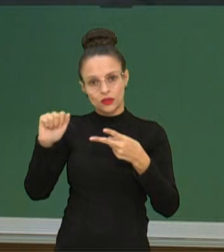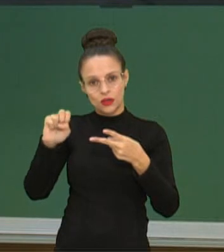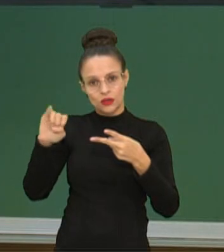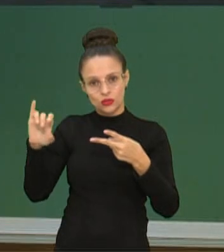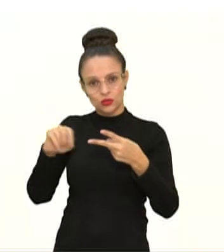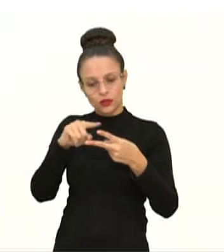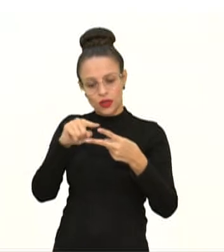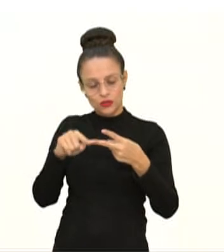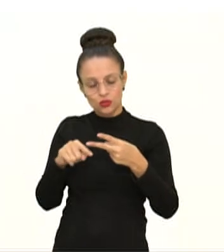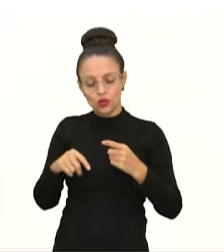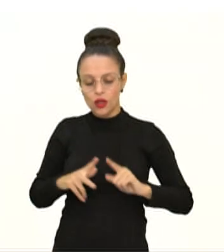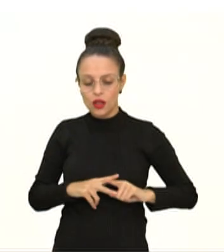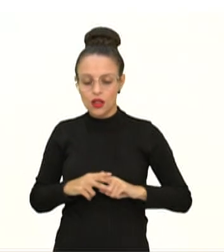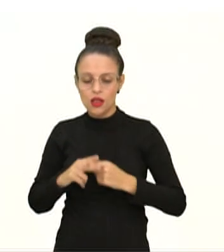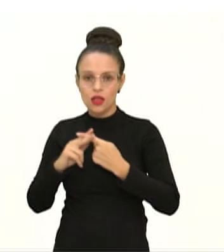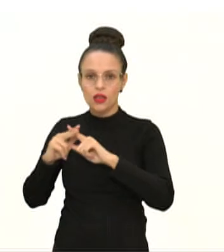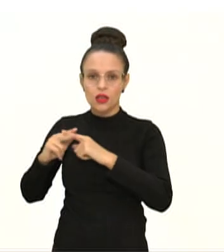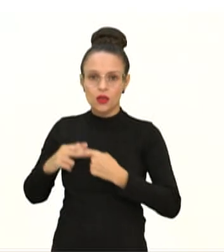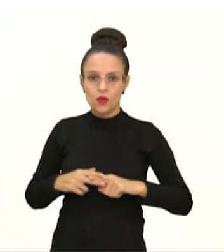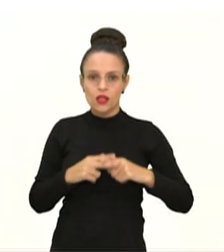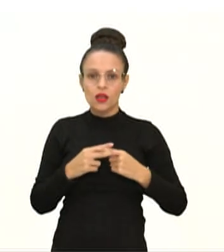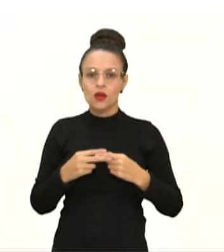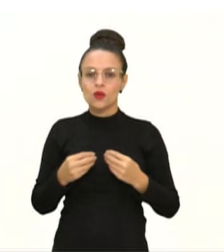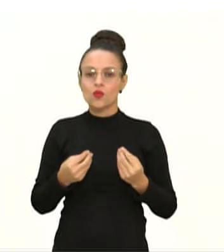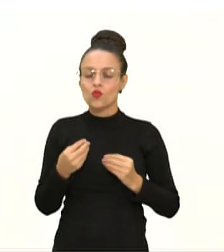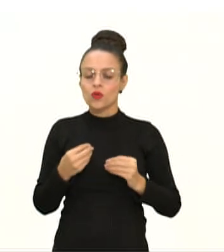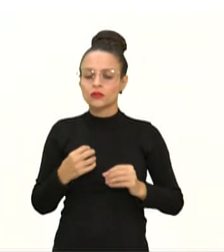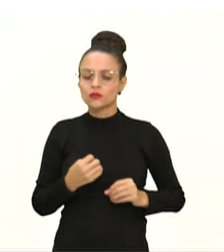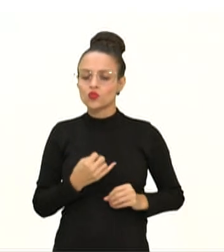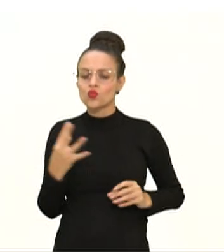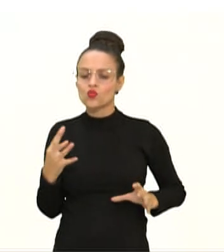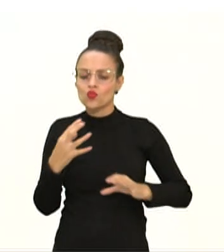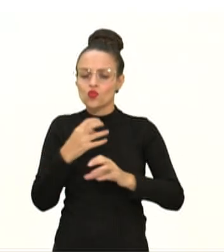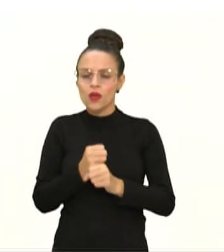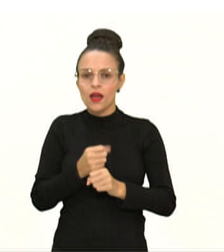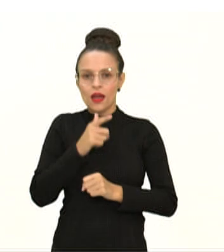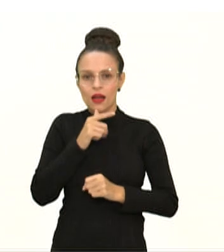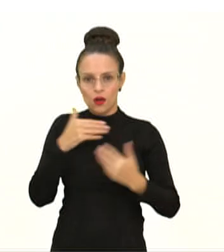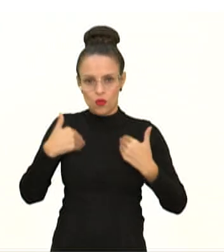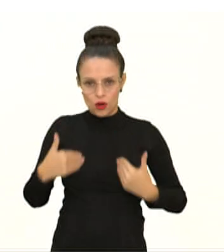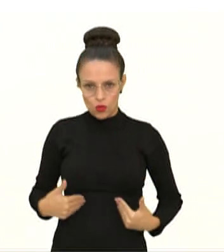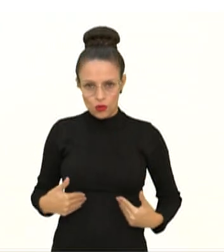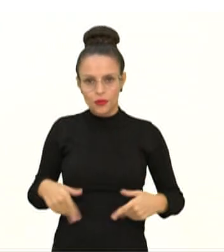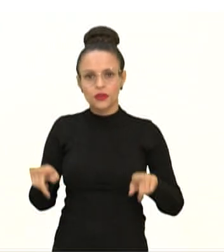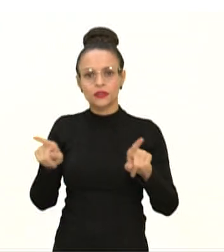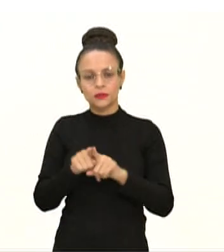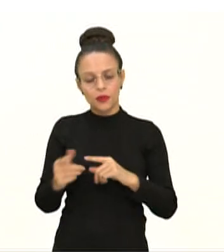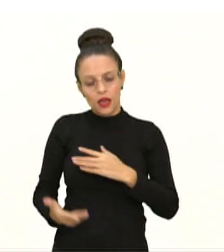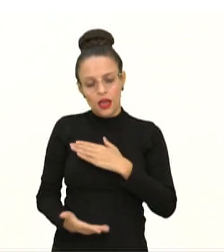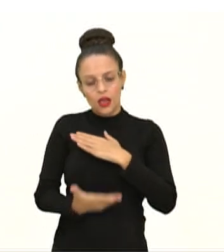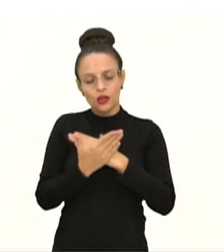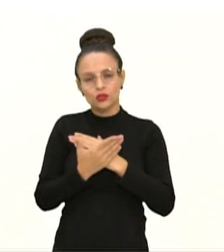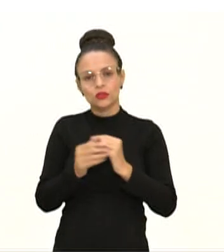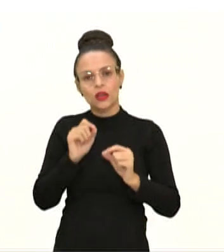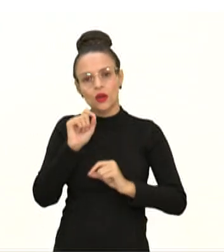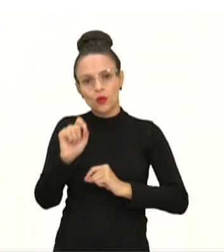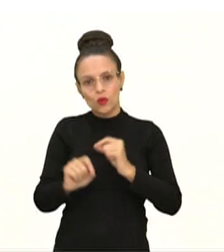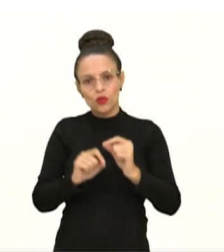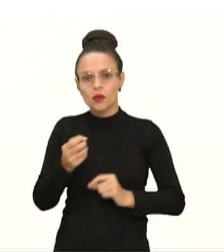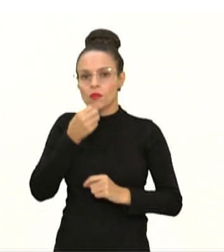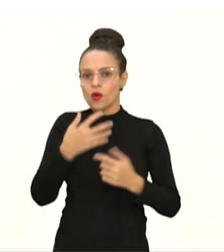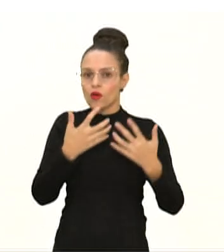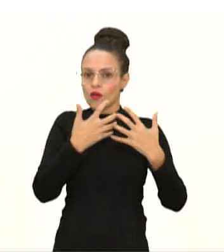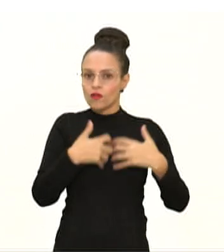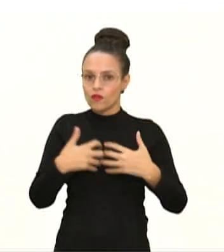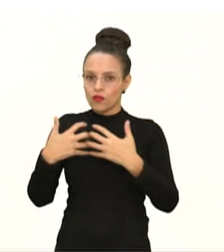vão regular a quantidade de água no nosso corpo. Eles também vão ajudar a fazer um bom funcionamento